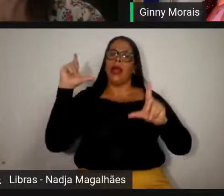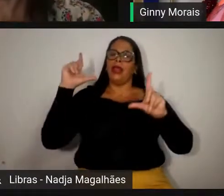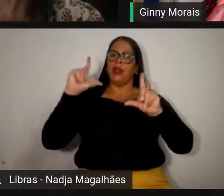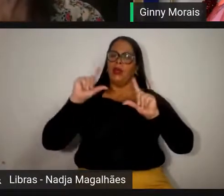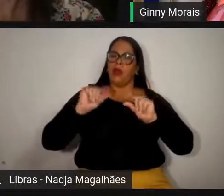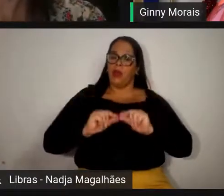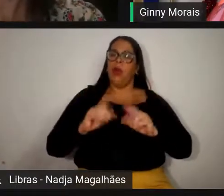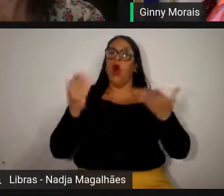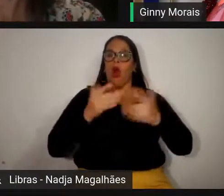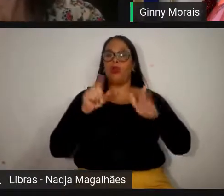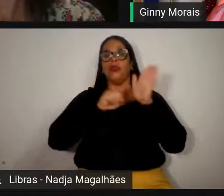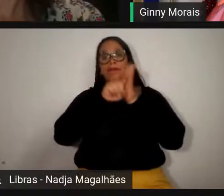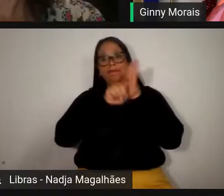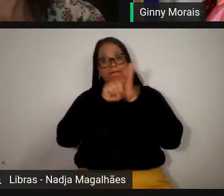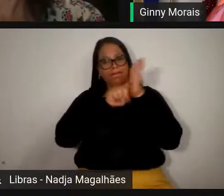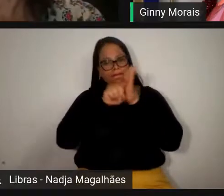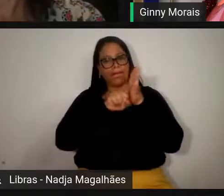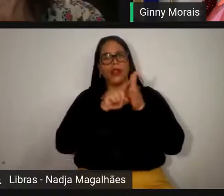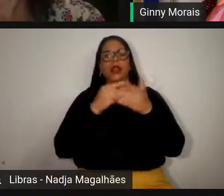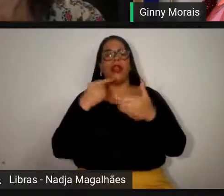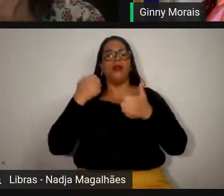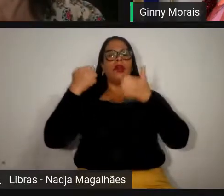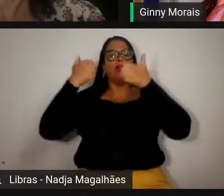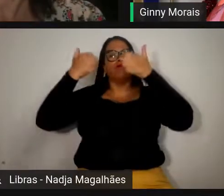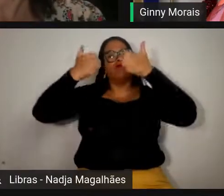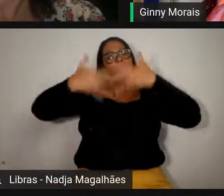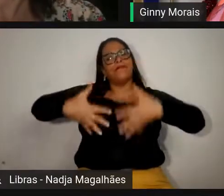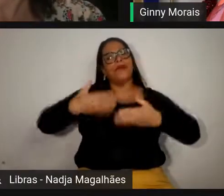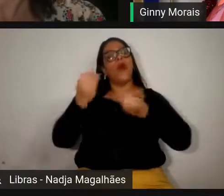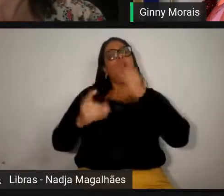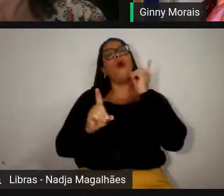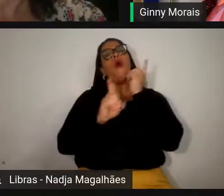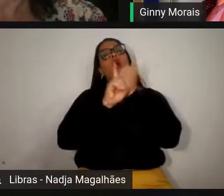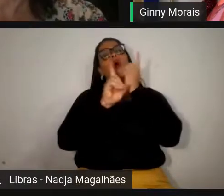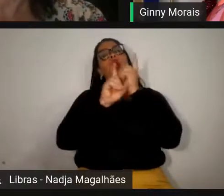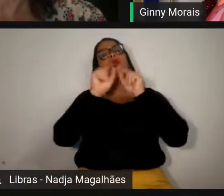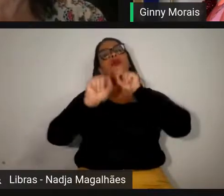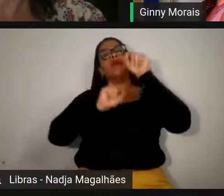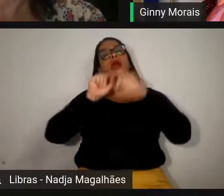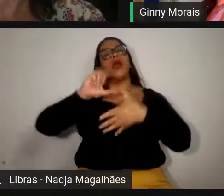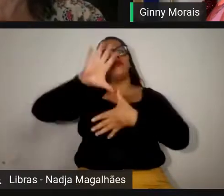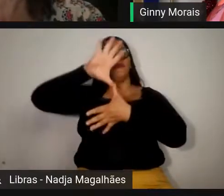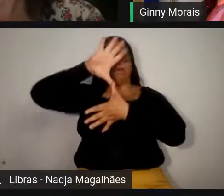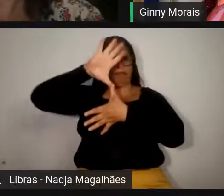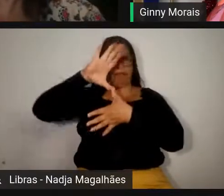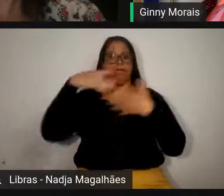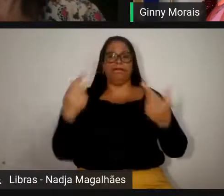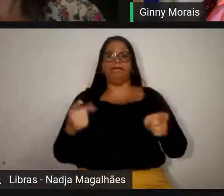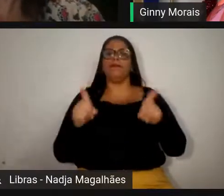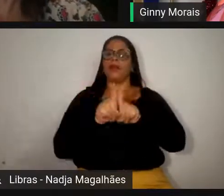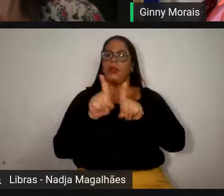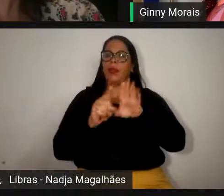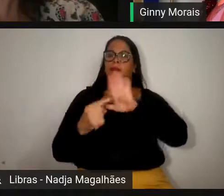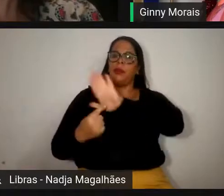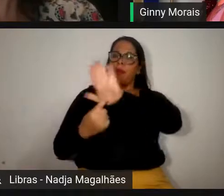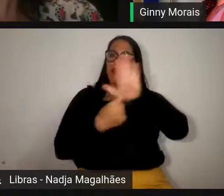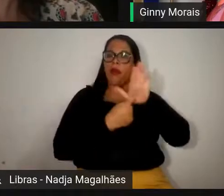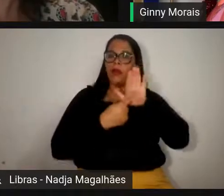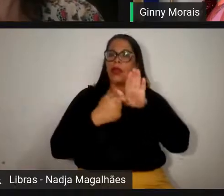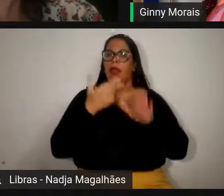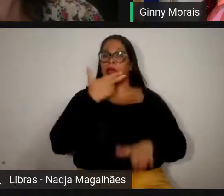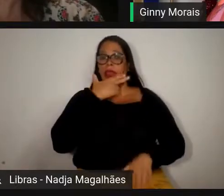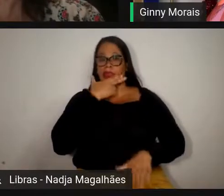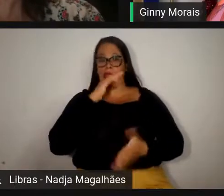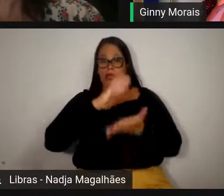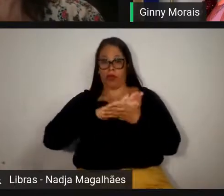vai contar aqui hoje um pouco do que ela encontrou. Eu queria registrar também que a Nádia está aqui